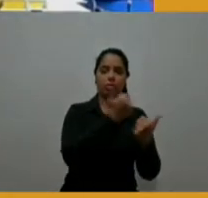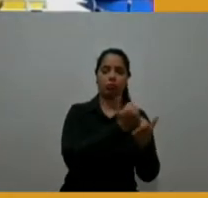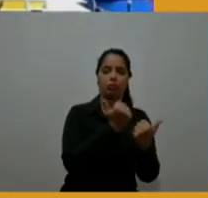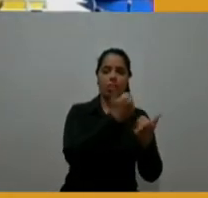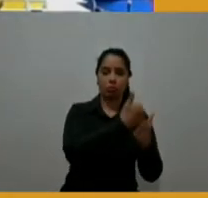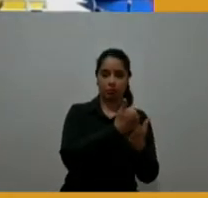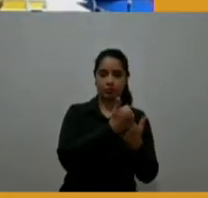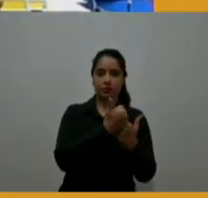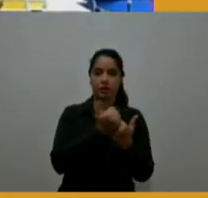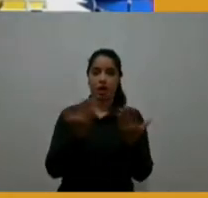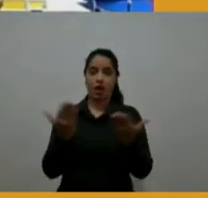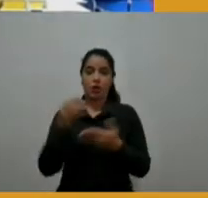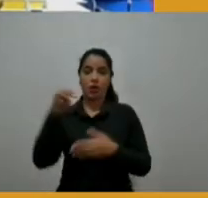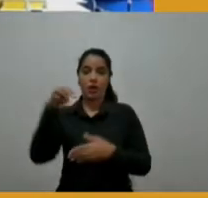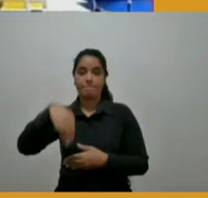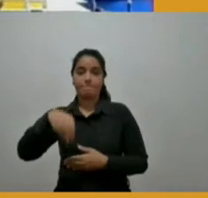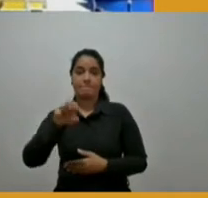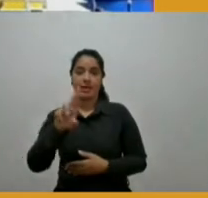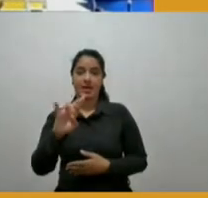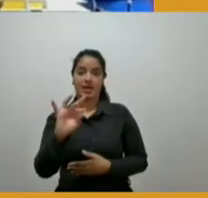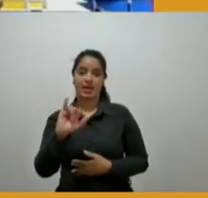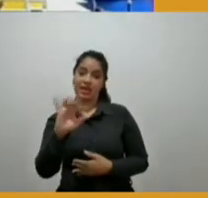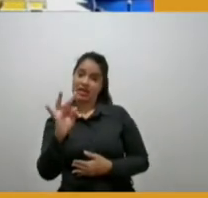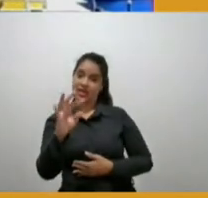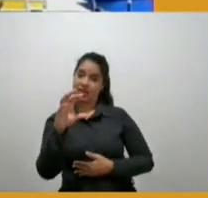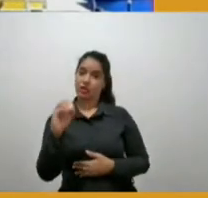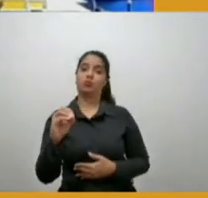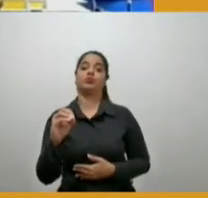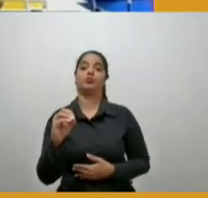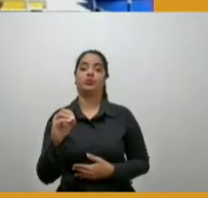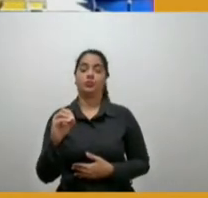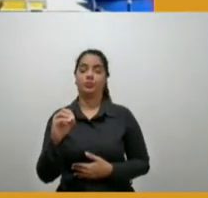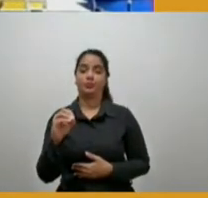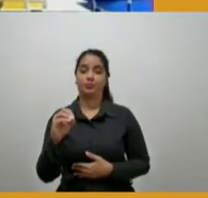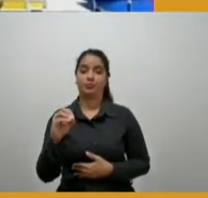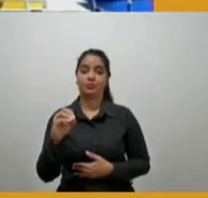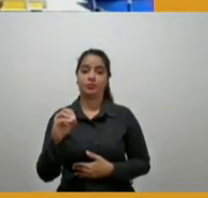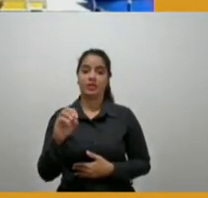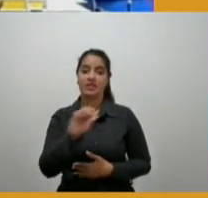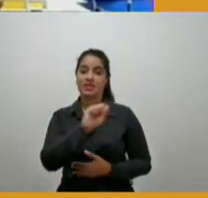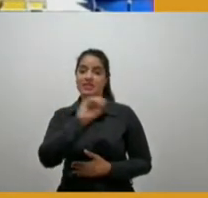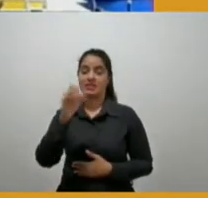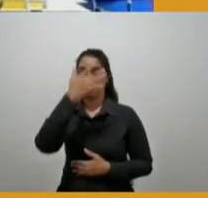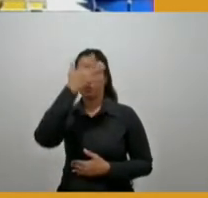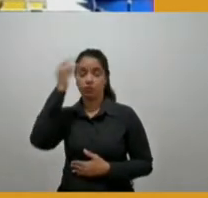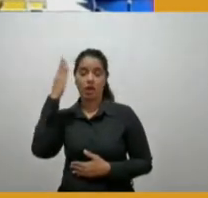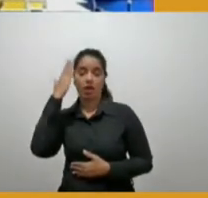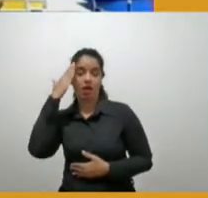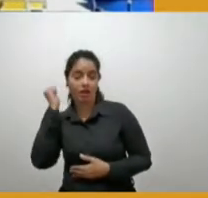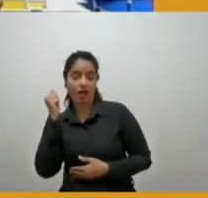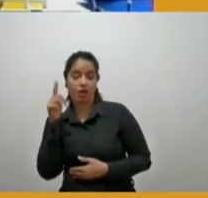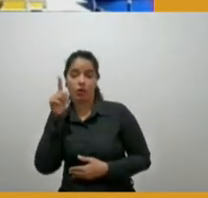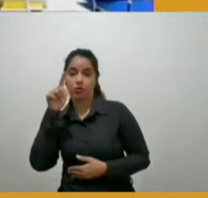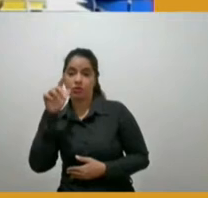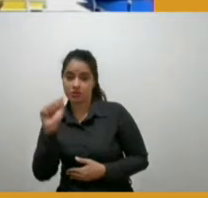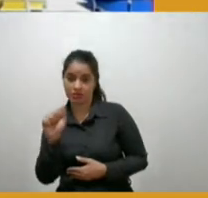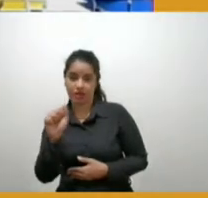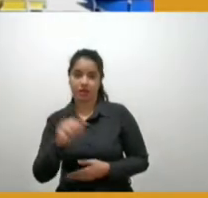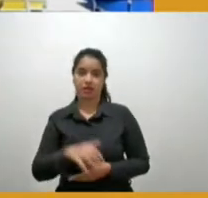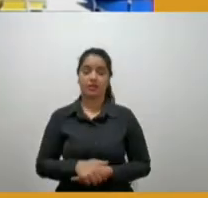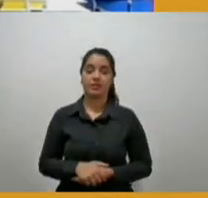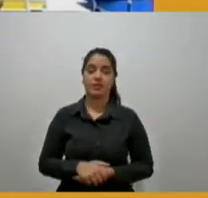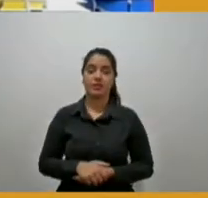se mantém as empresas ainda, grande parte delas, estabelecendo que precisam ter pessoas meritórias